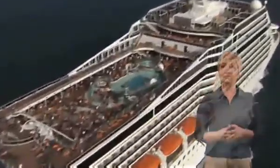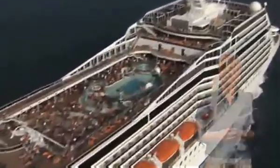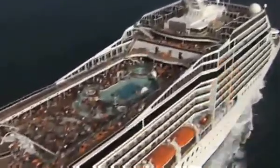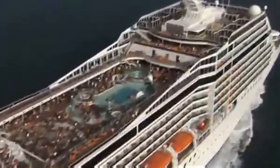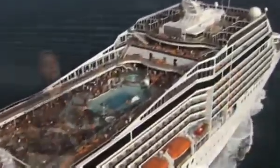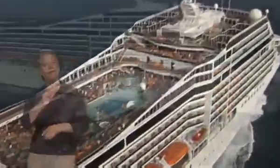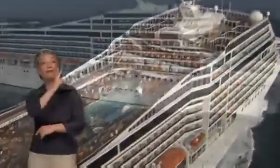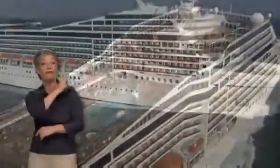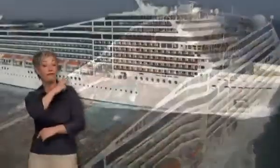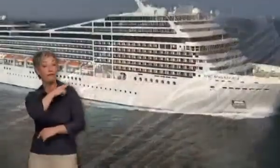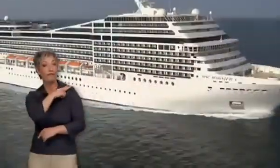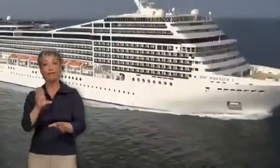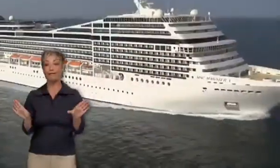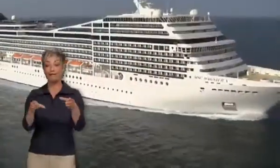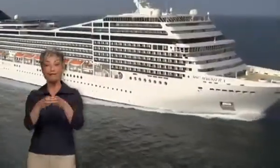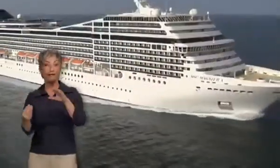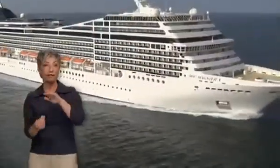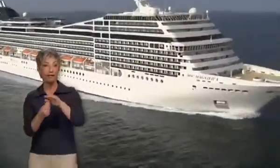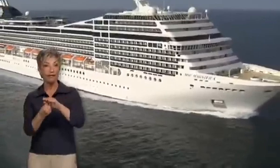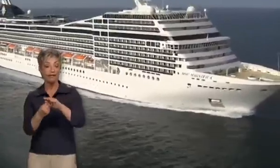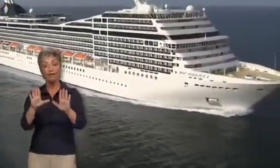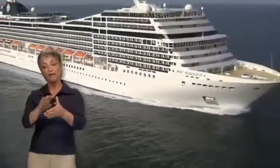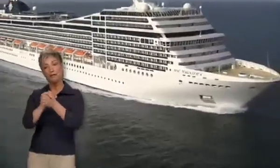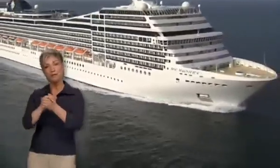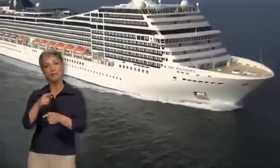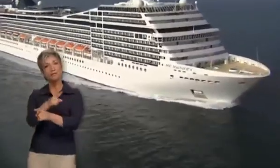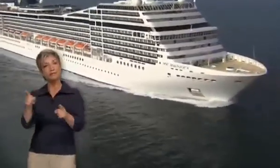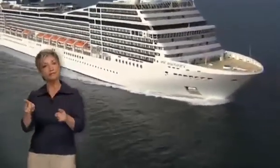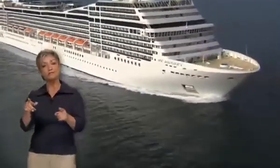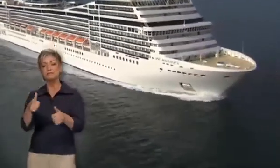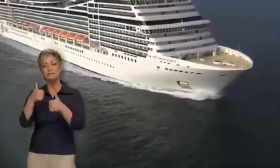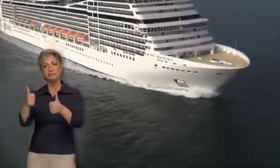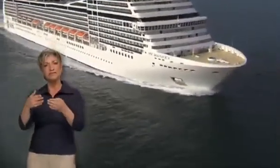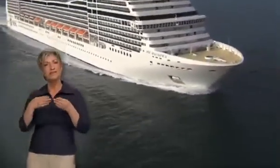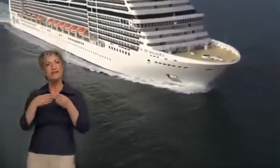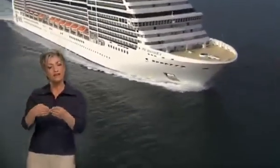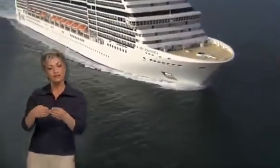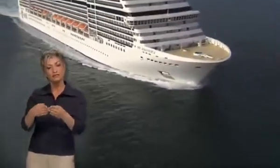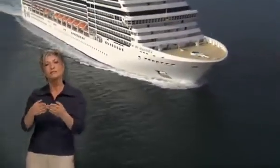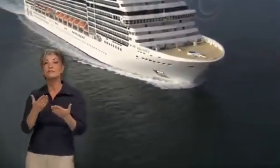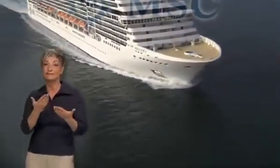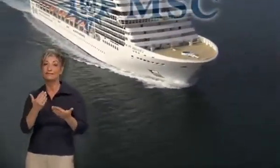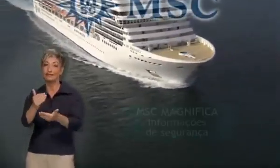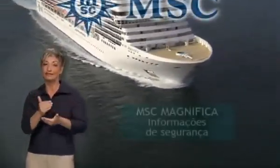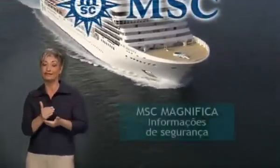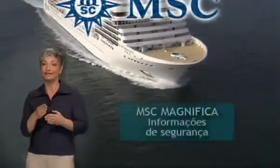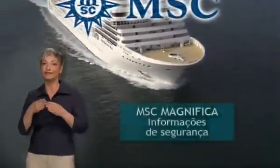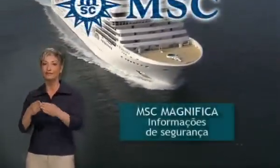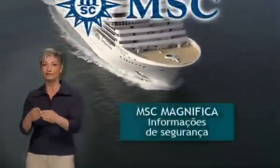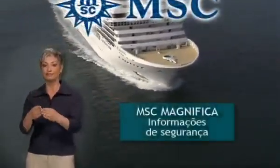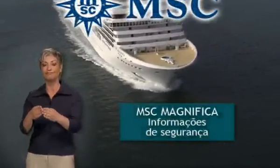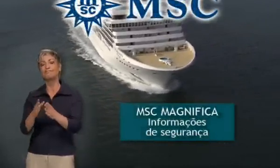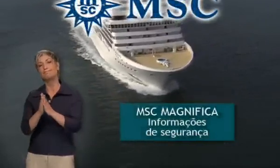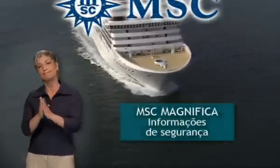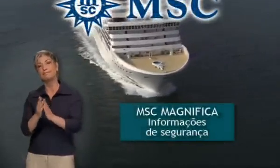tripulação desejam a você um cruzeiro agradável e seguro. E pedem que preste atenção a esta apresentação sobre alguns